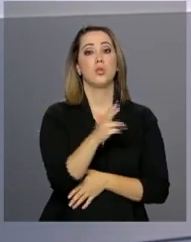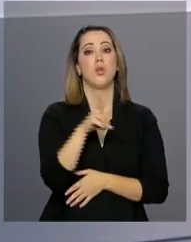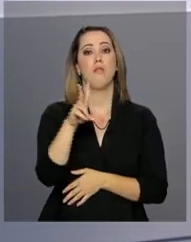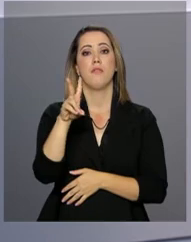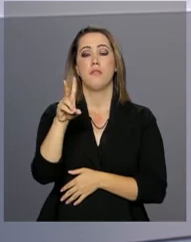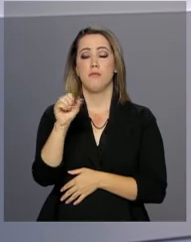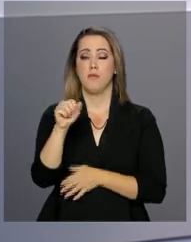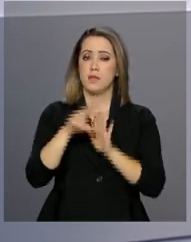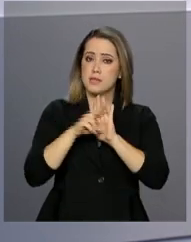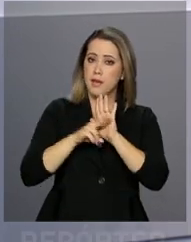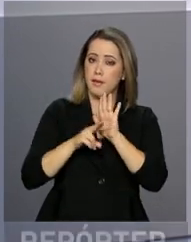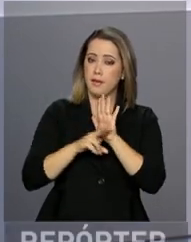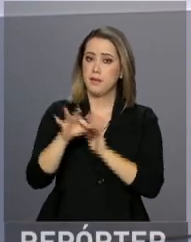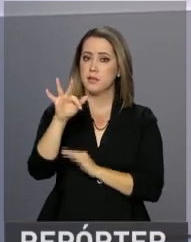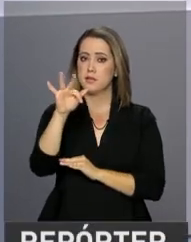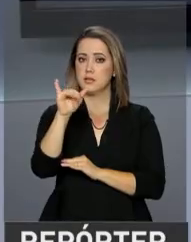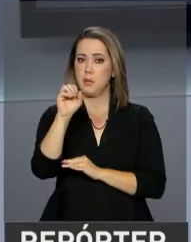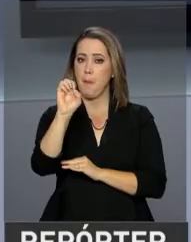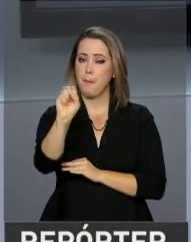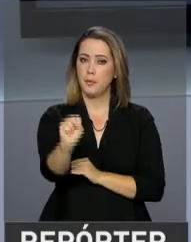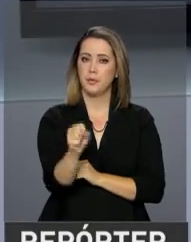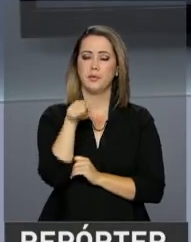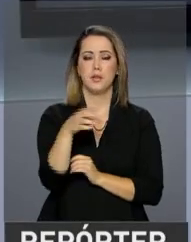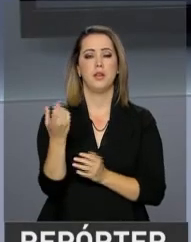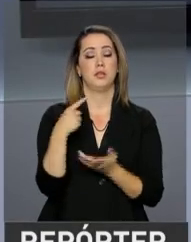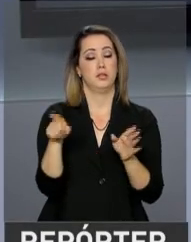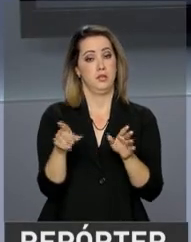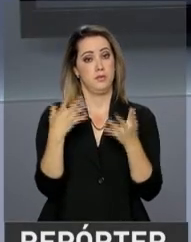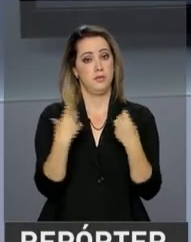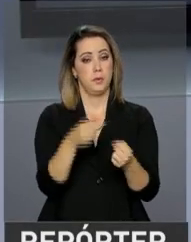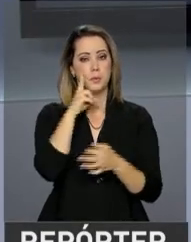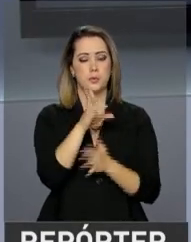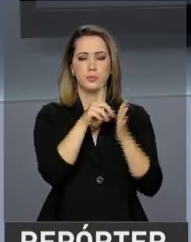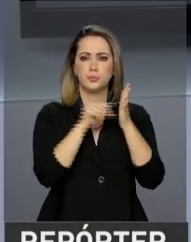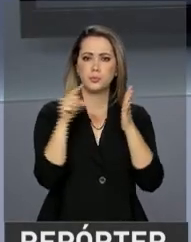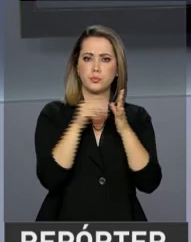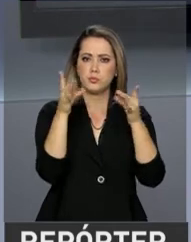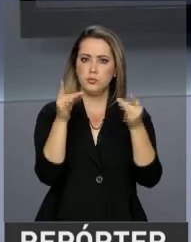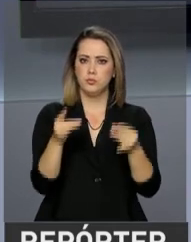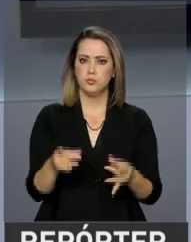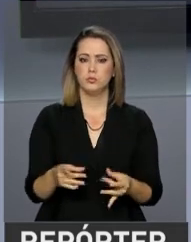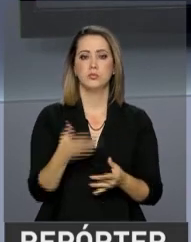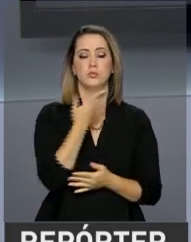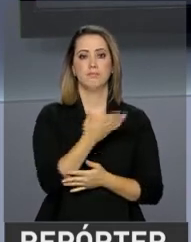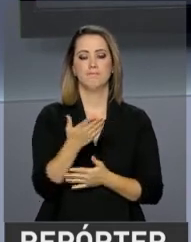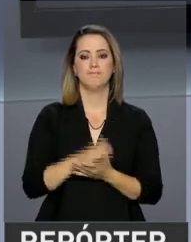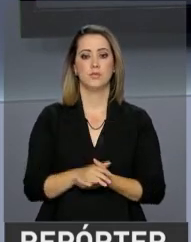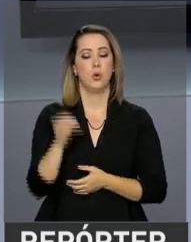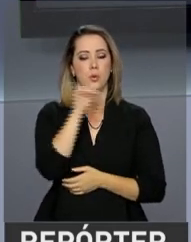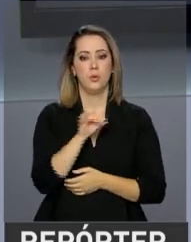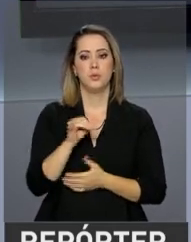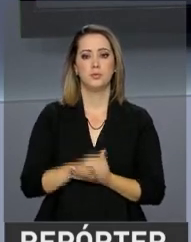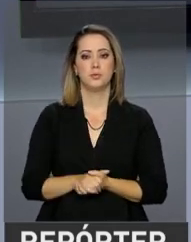regras para o fies o financiamento estudantil vamos então ao palácio do planalto saber os detalhes com a repórter gabriela noronha o la